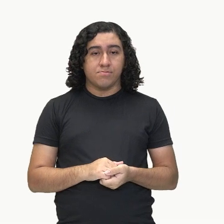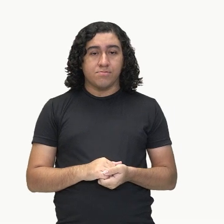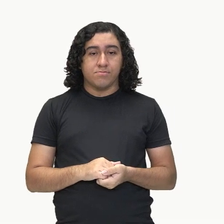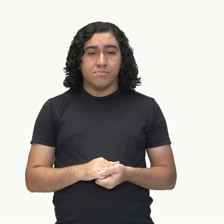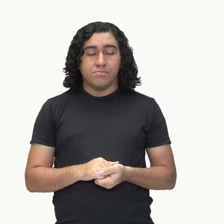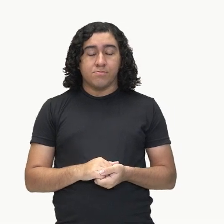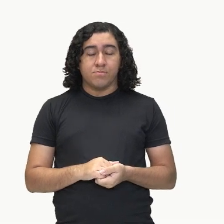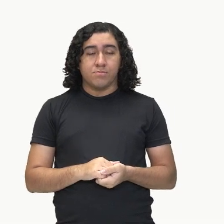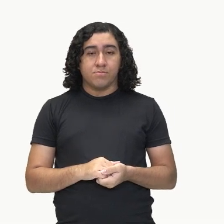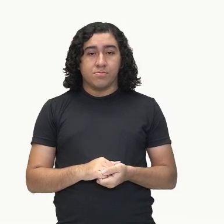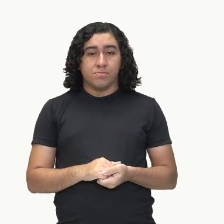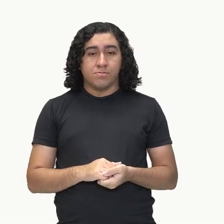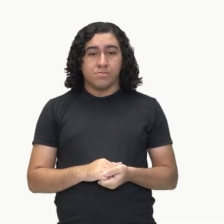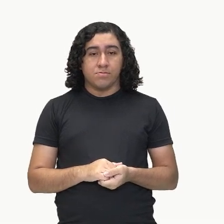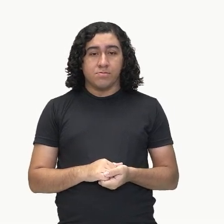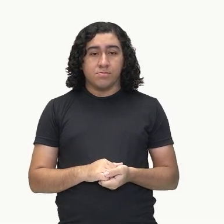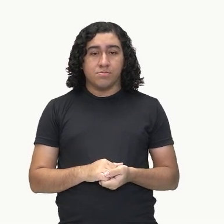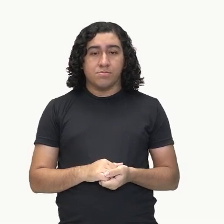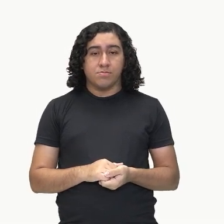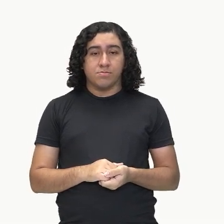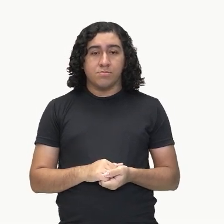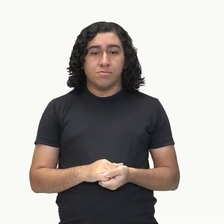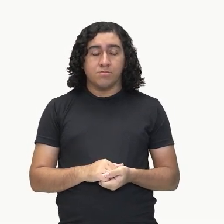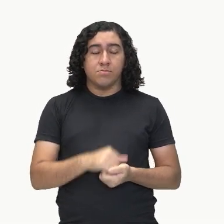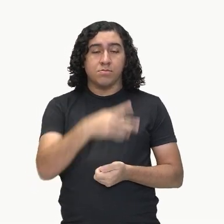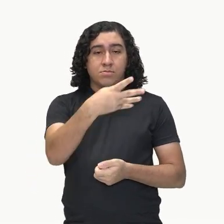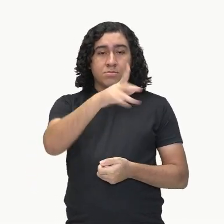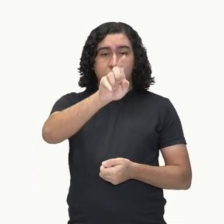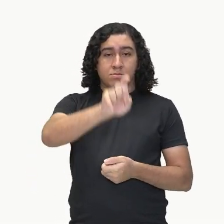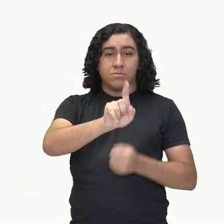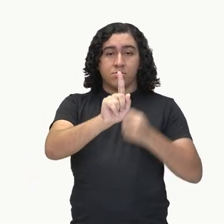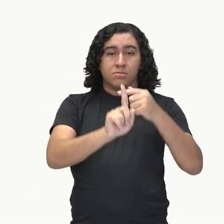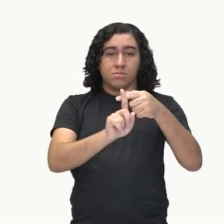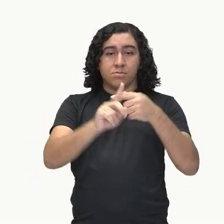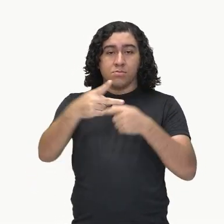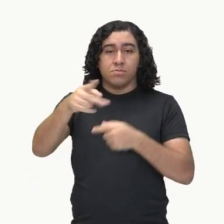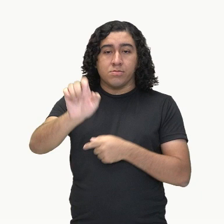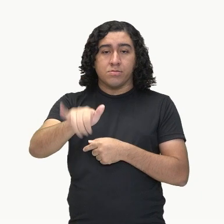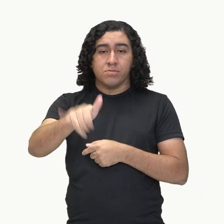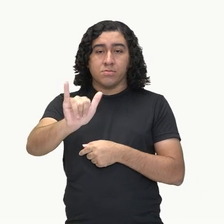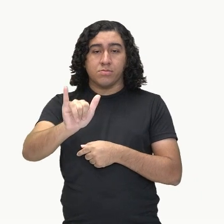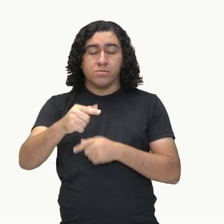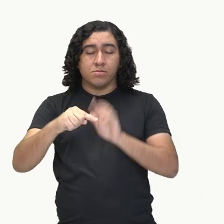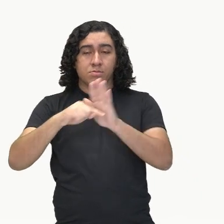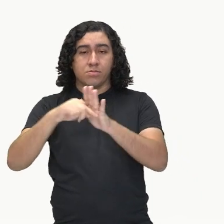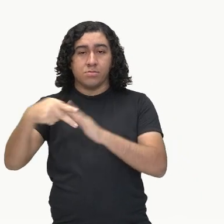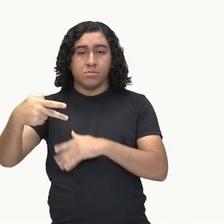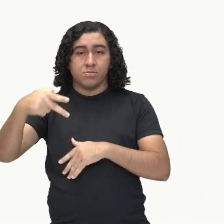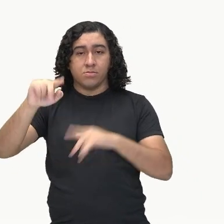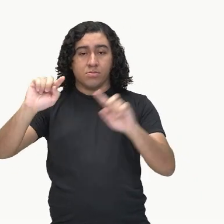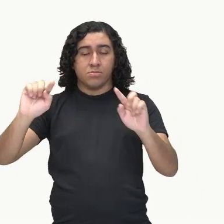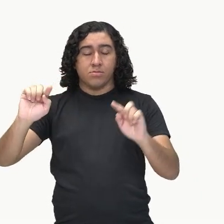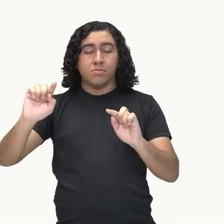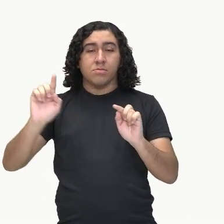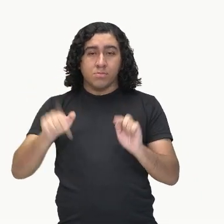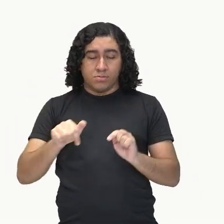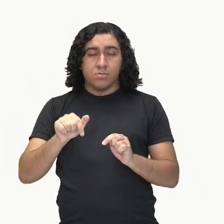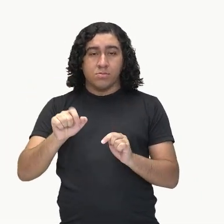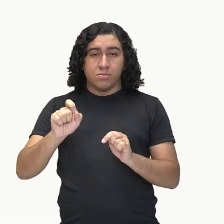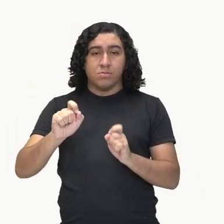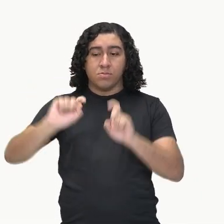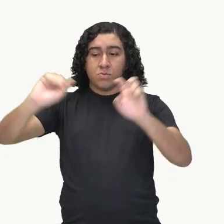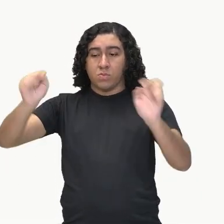mudança de sinal. 4x mais 2y menos 2. Está aí